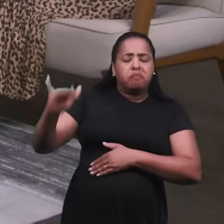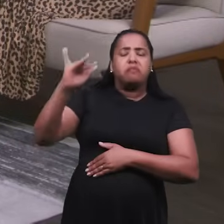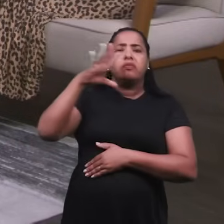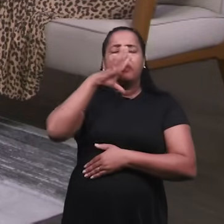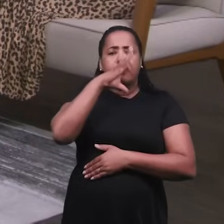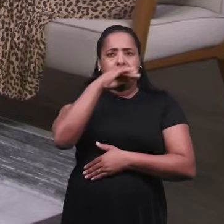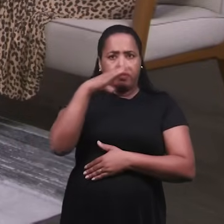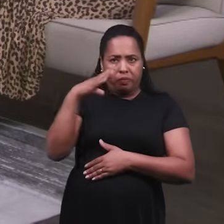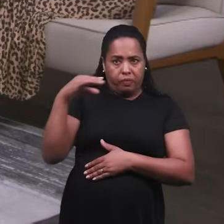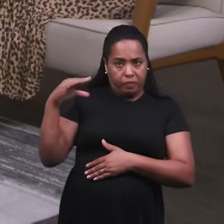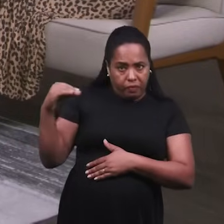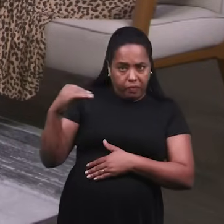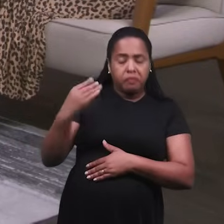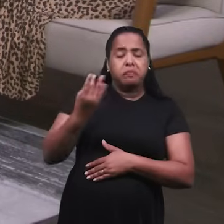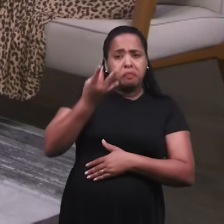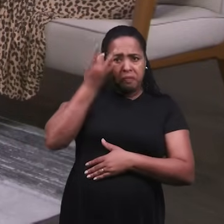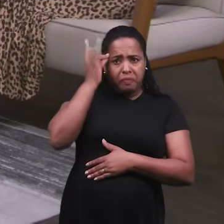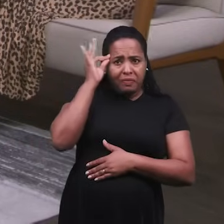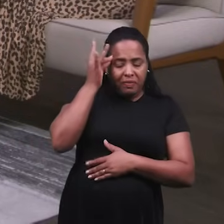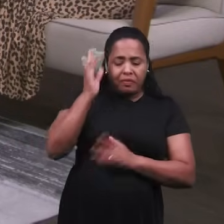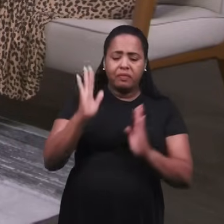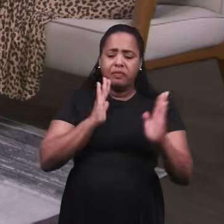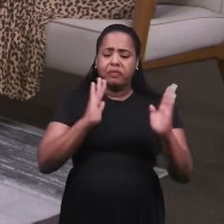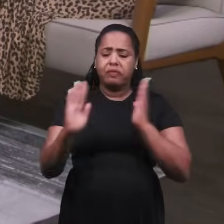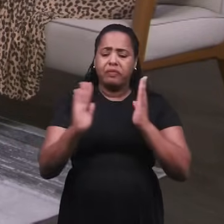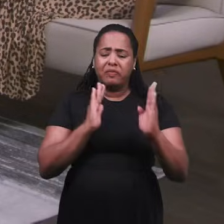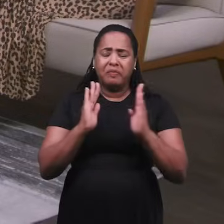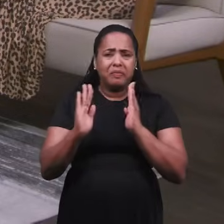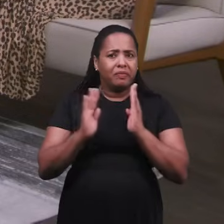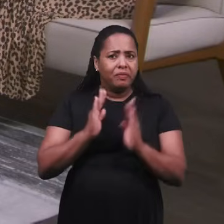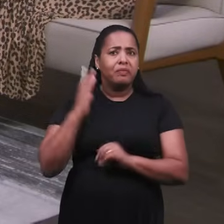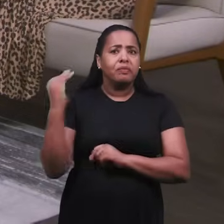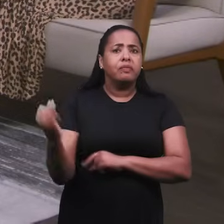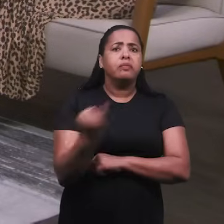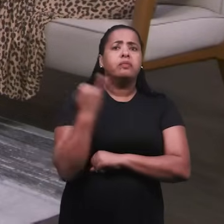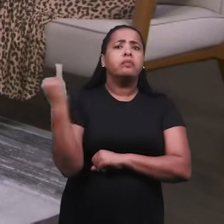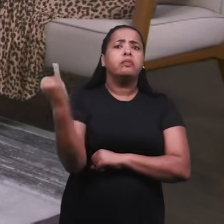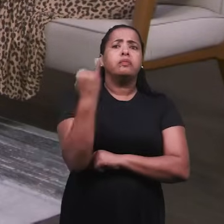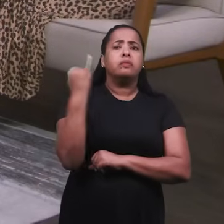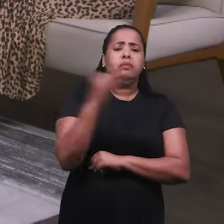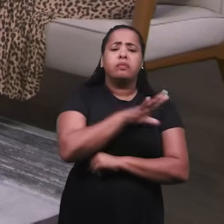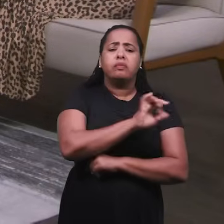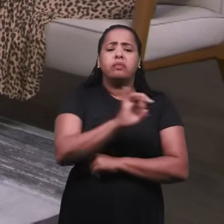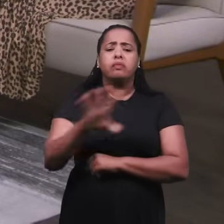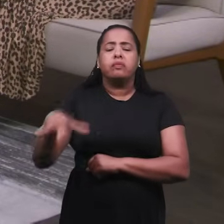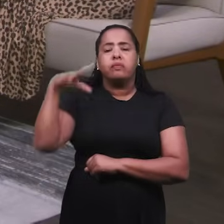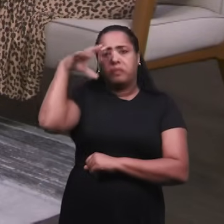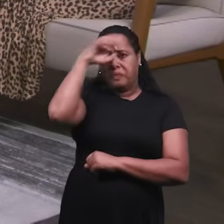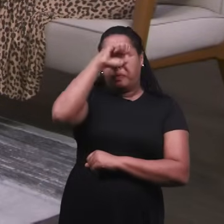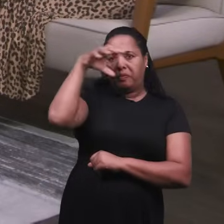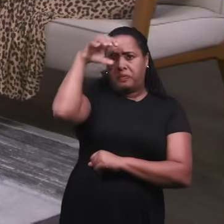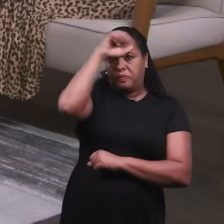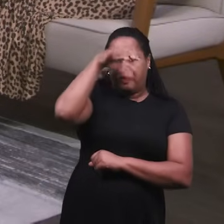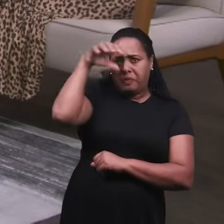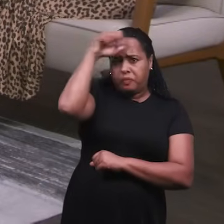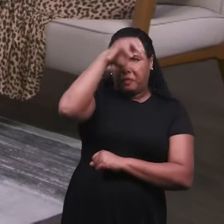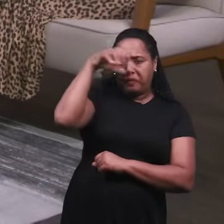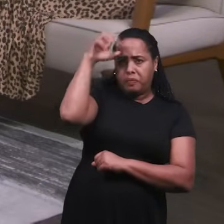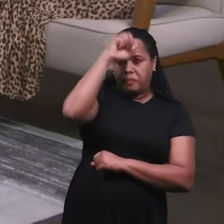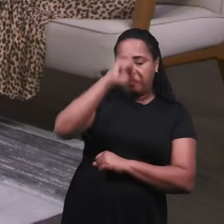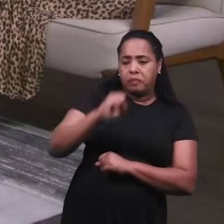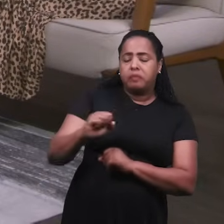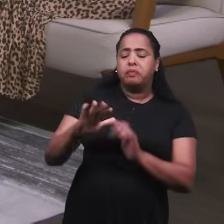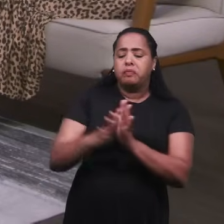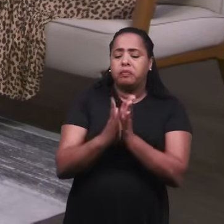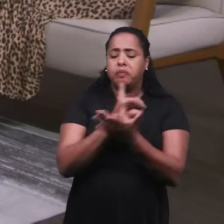intermediários, adolescentes, né? Uma fase tão importante para que eles ali apreendam